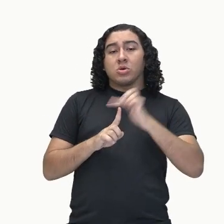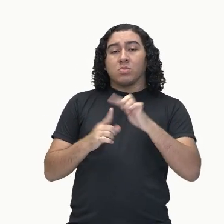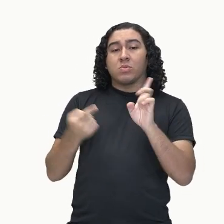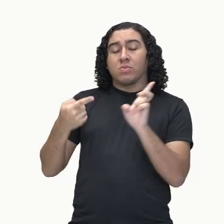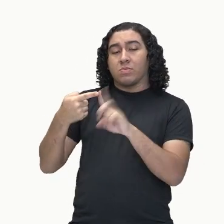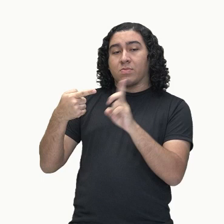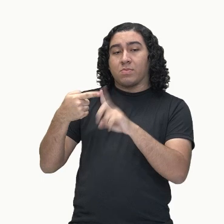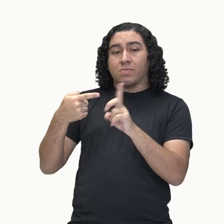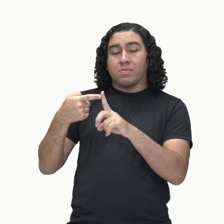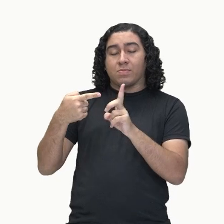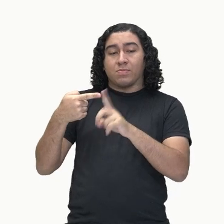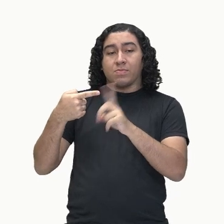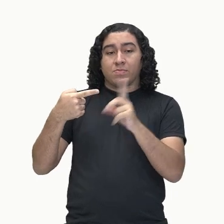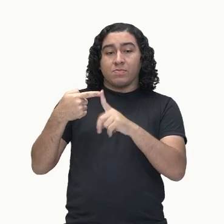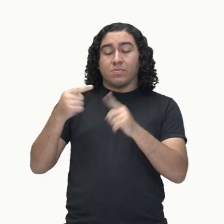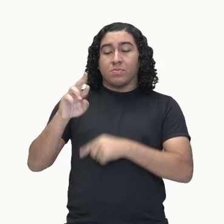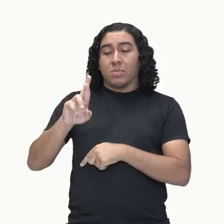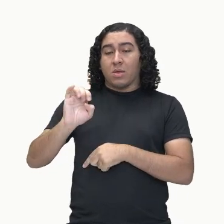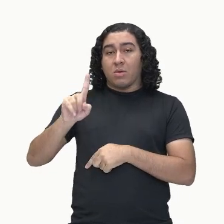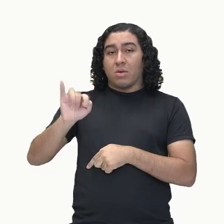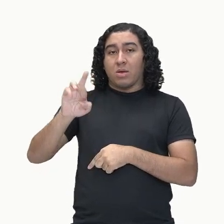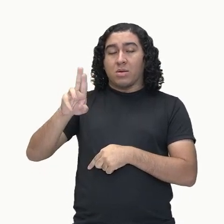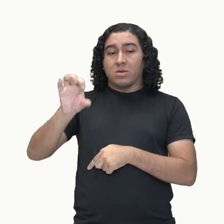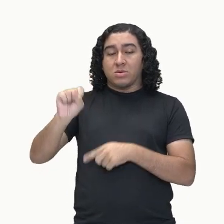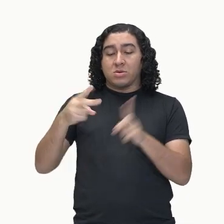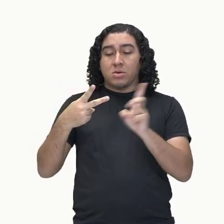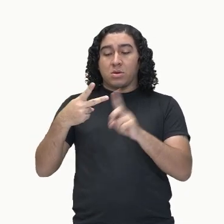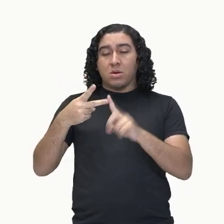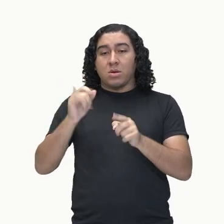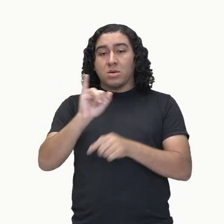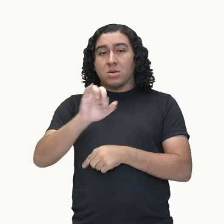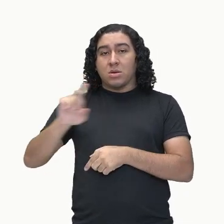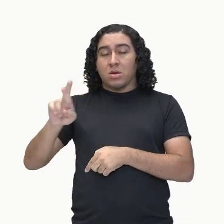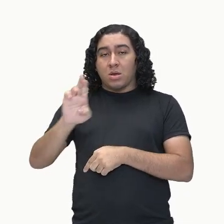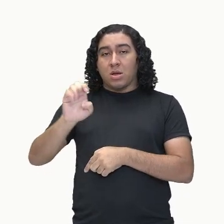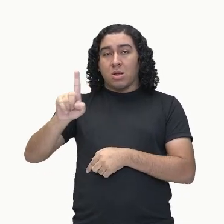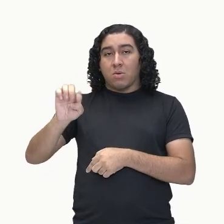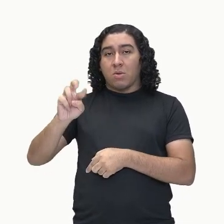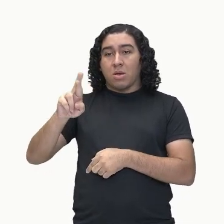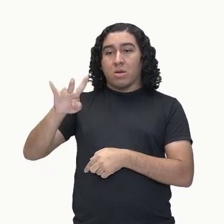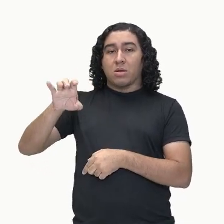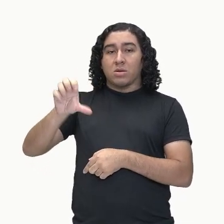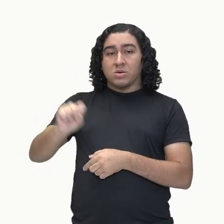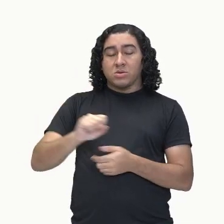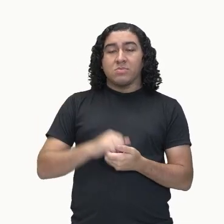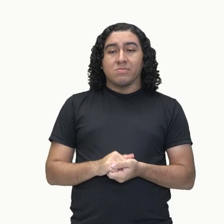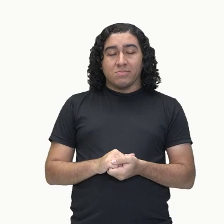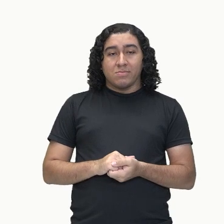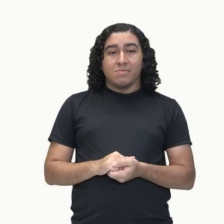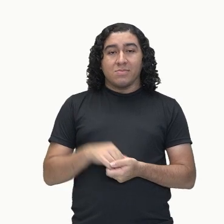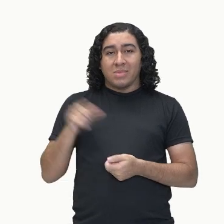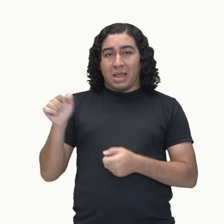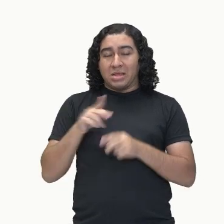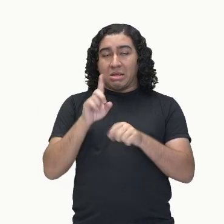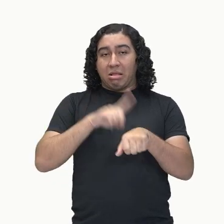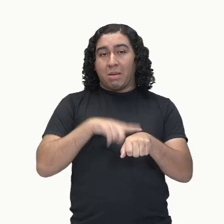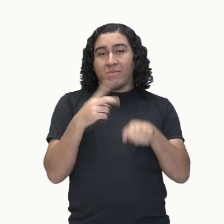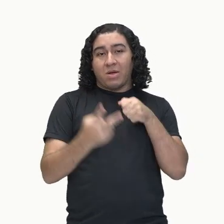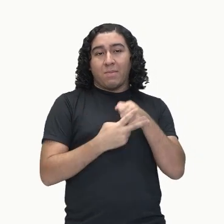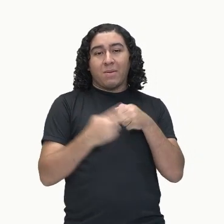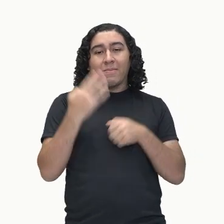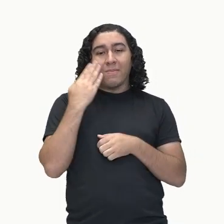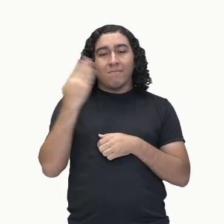regras dos verbos regulares e irregulares do condicional Simple que na língua